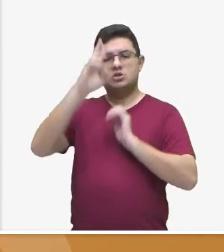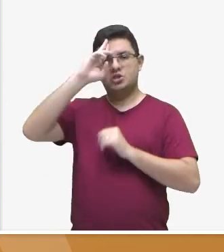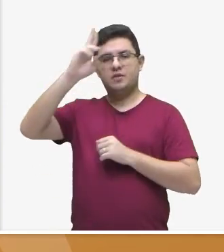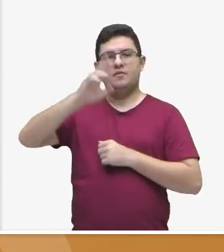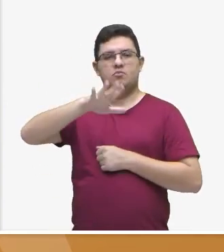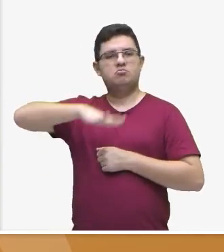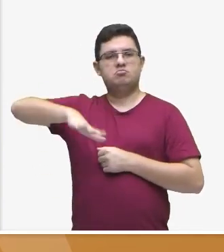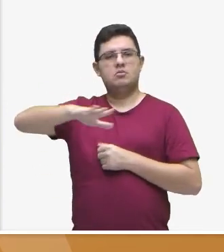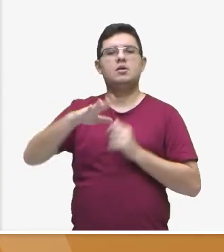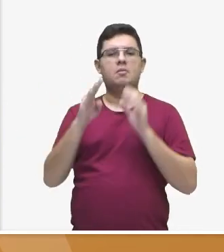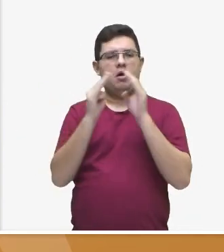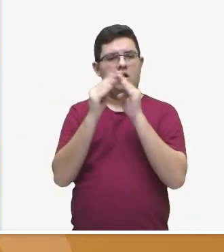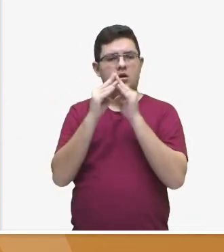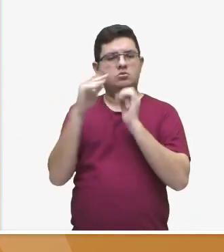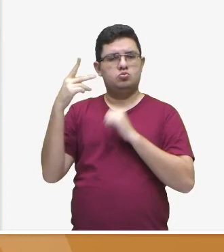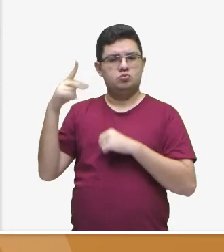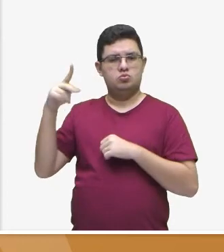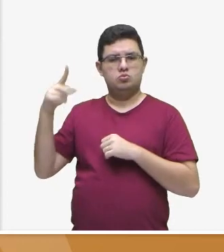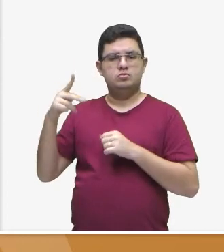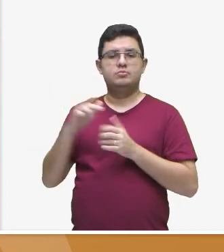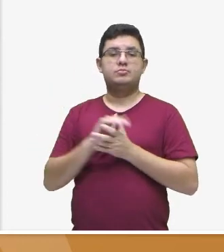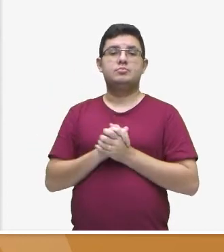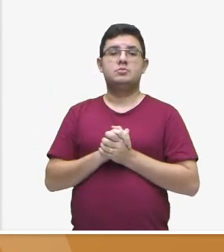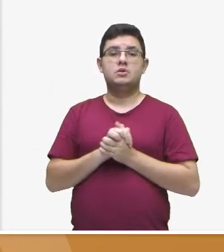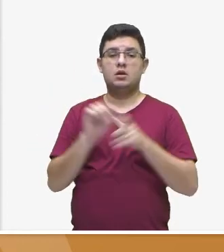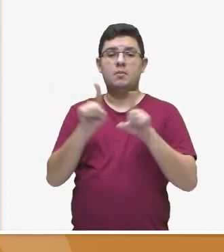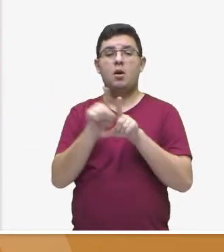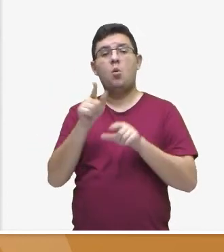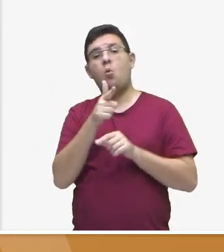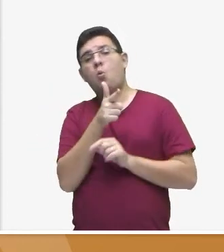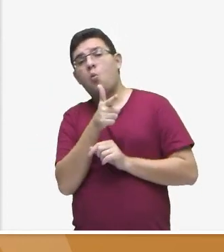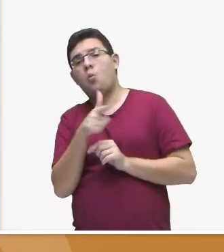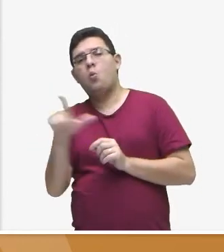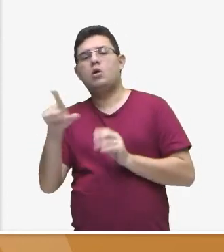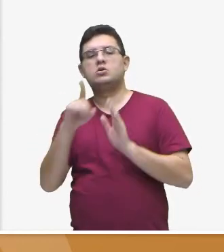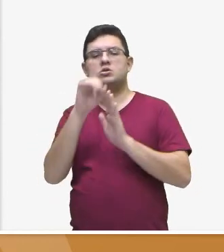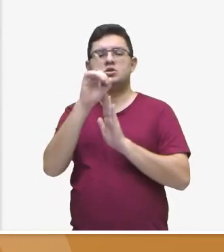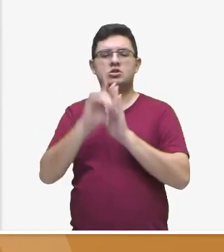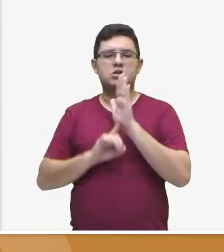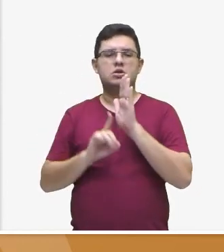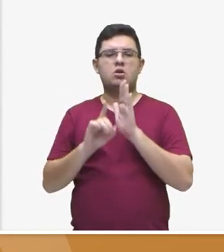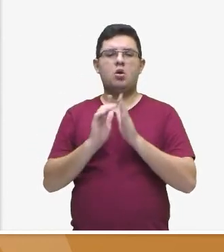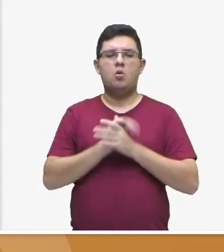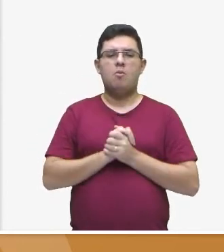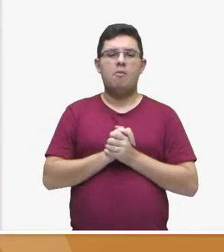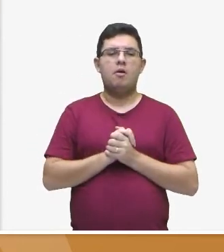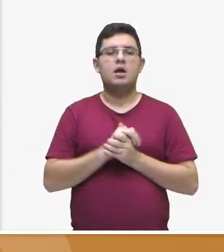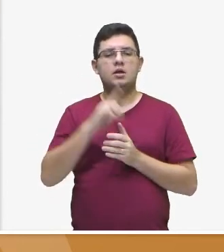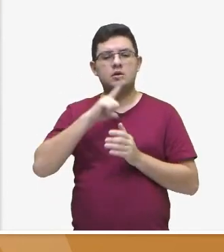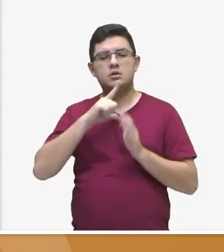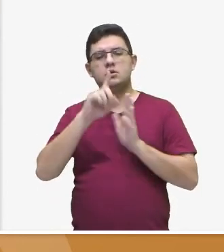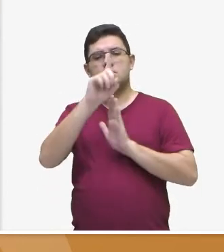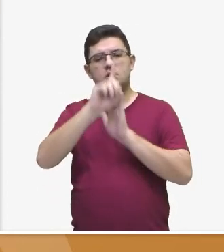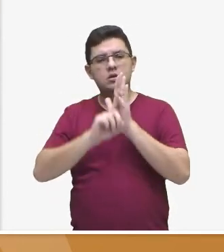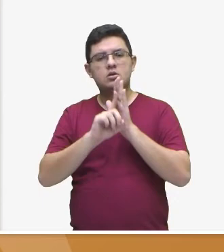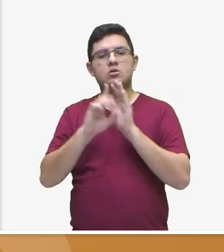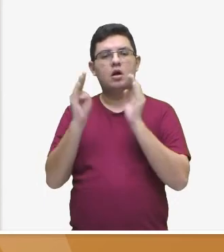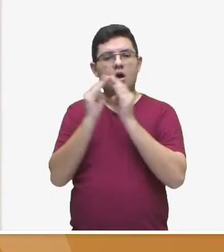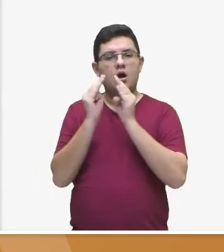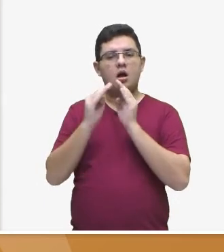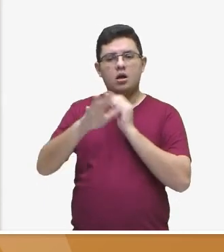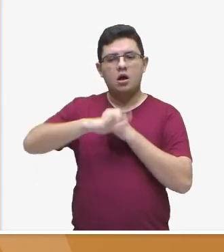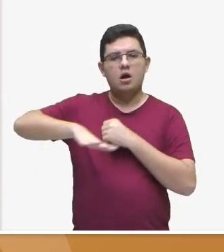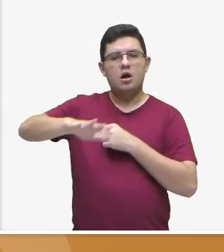desse direito, outros foram assegurados pela Constituição Federal. Alguns destes são o direito à terra, como nós já falamos,